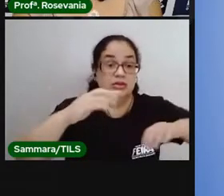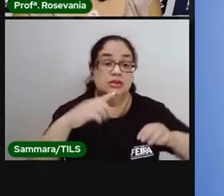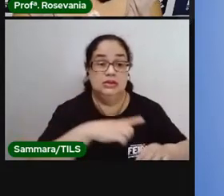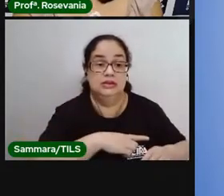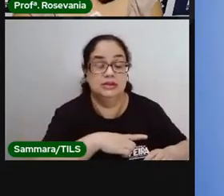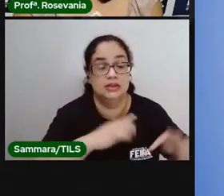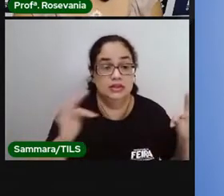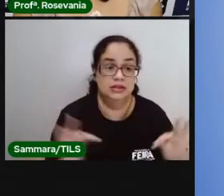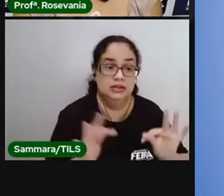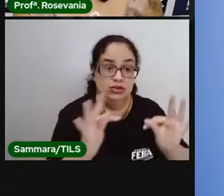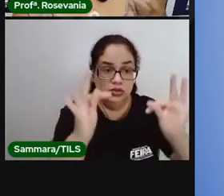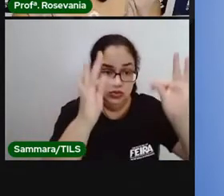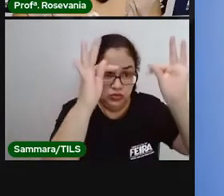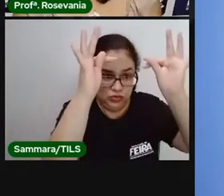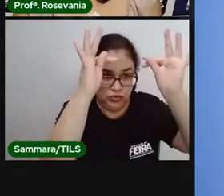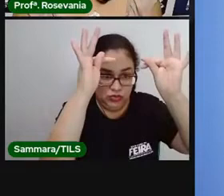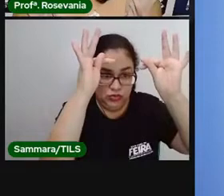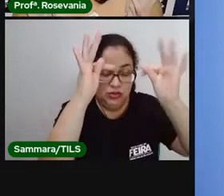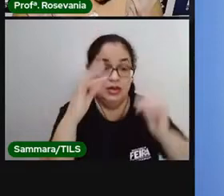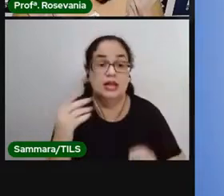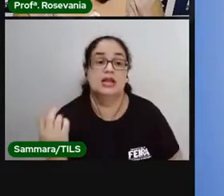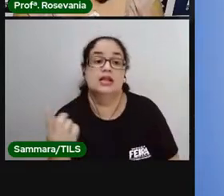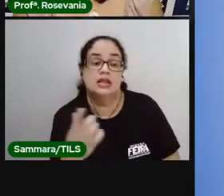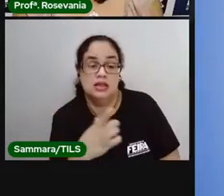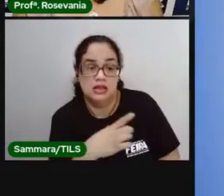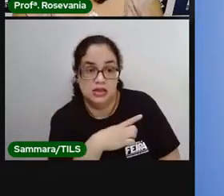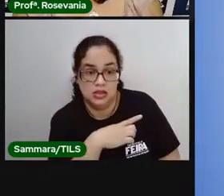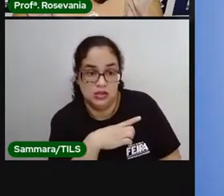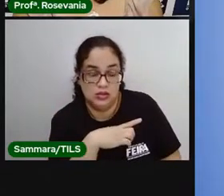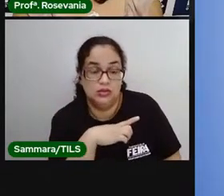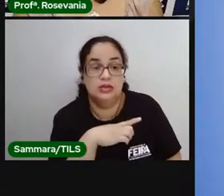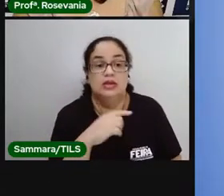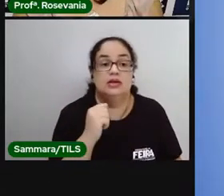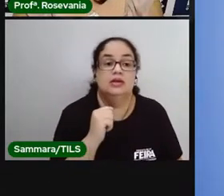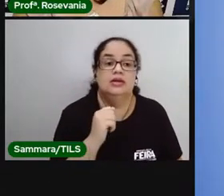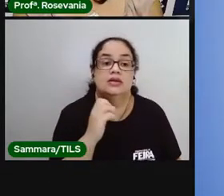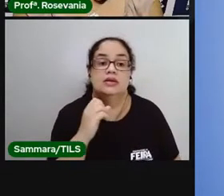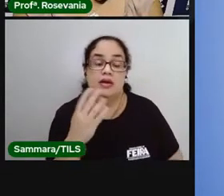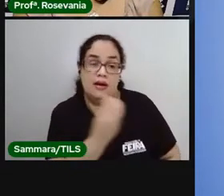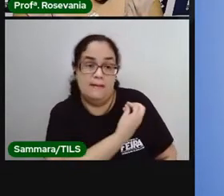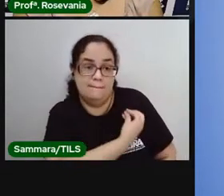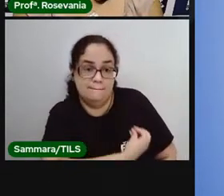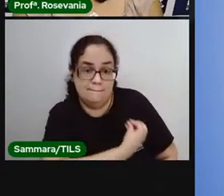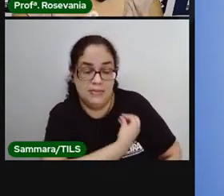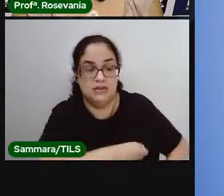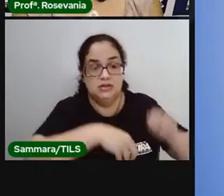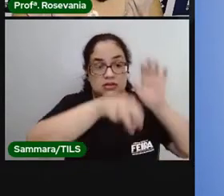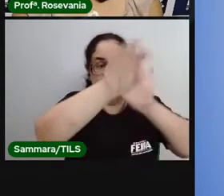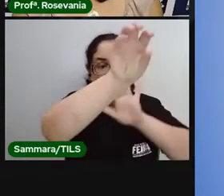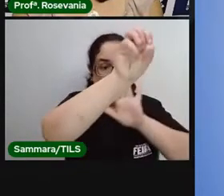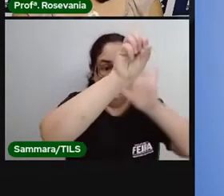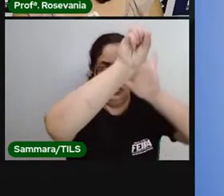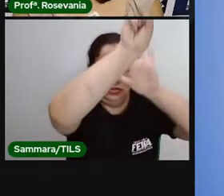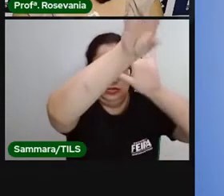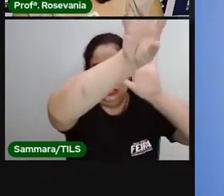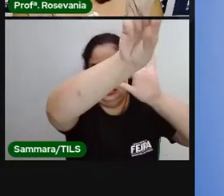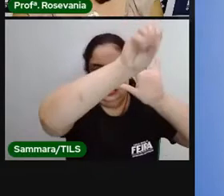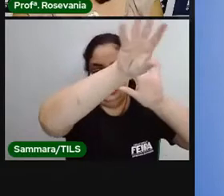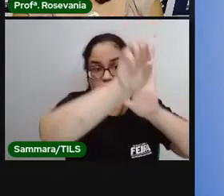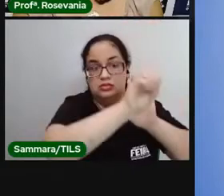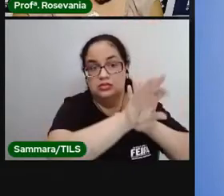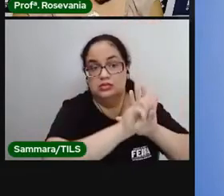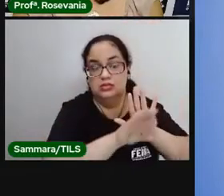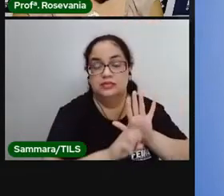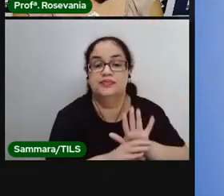tecnológico para manter o trânsito funcionando aí na presença do semáforo, tá vendo? Então, a gente percebe que o